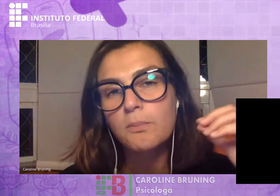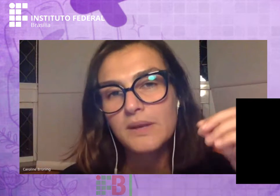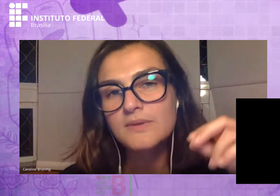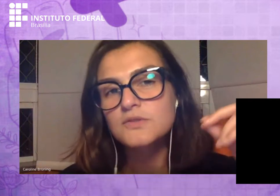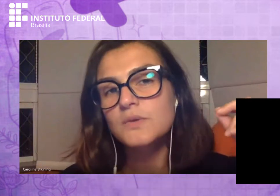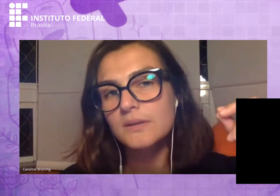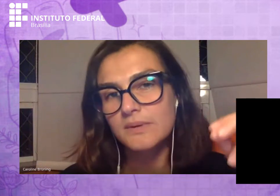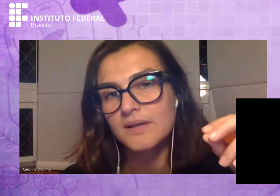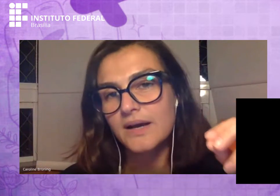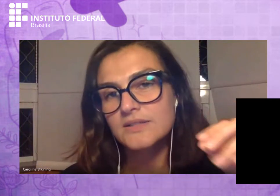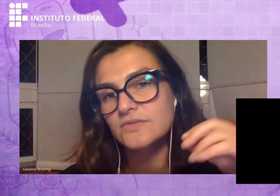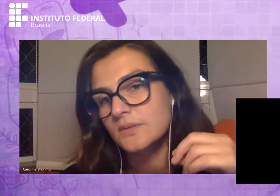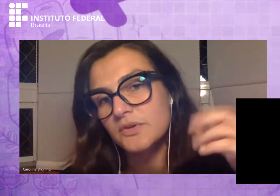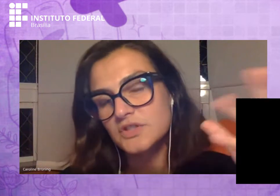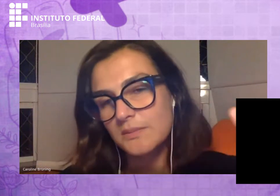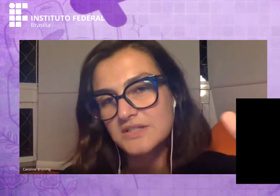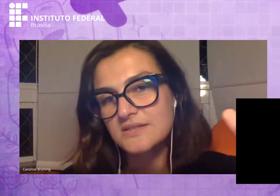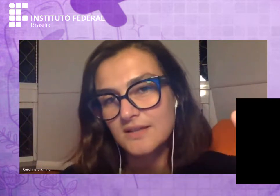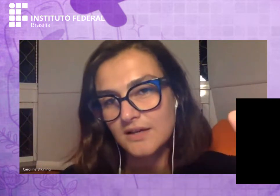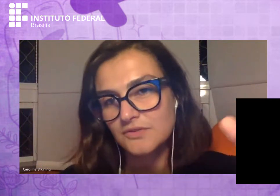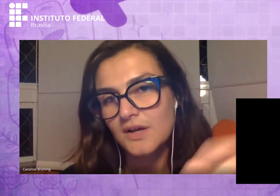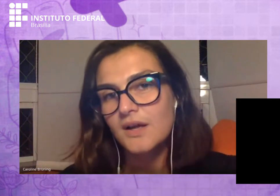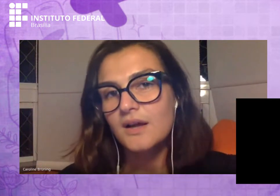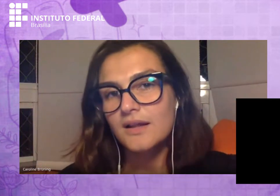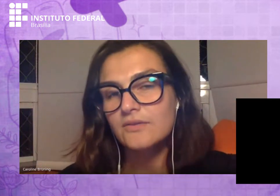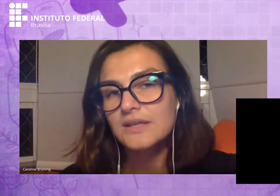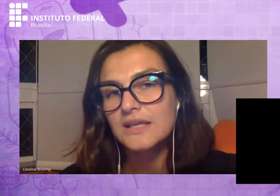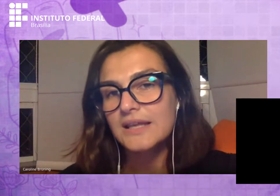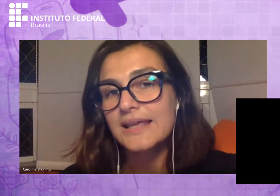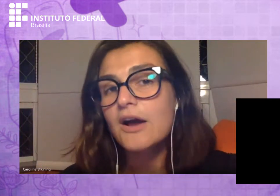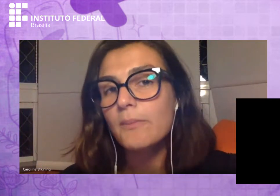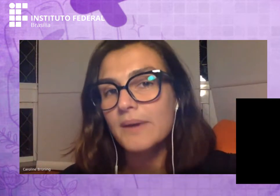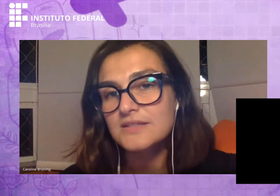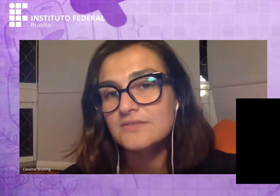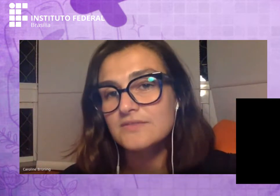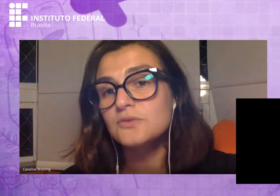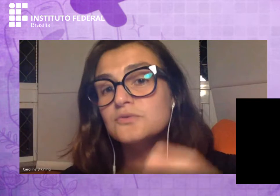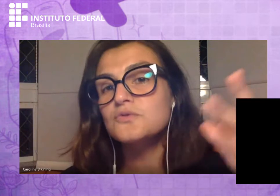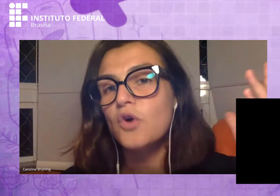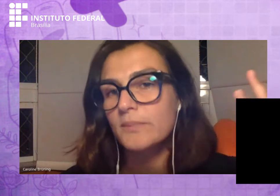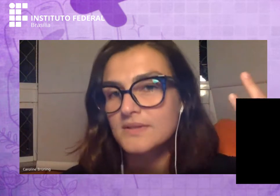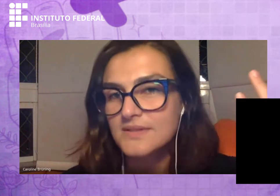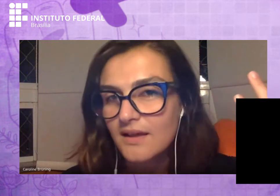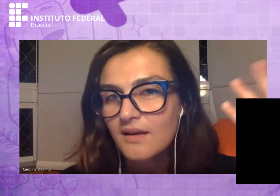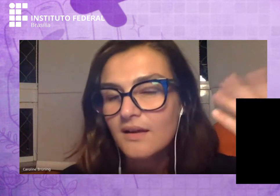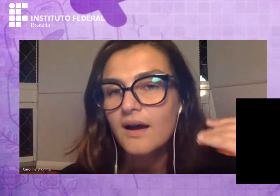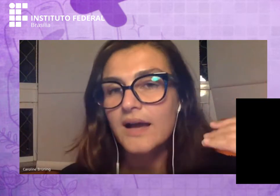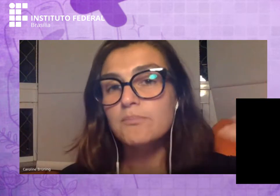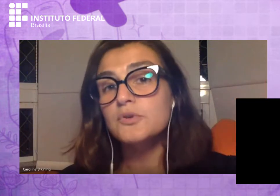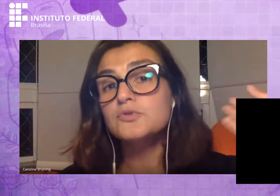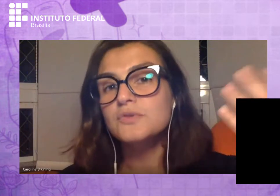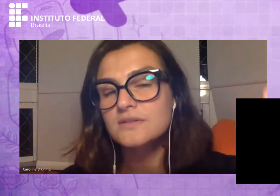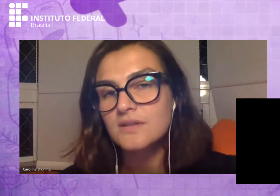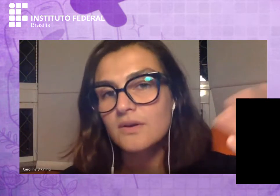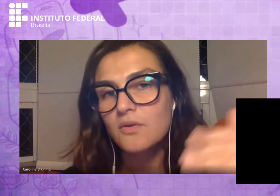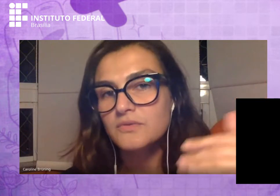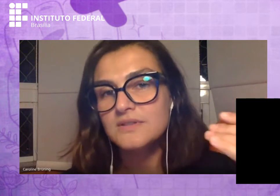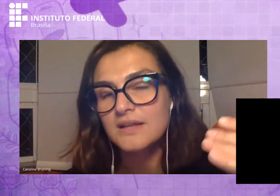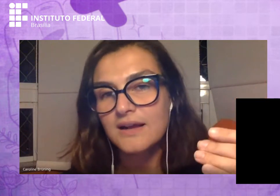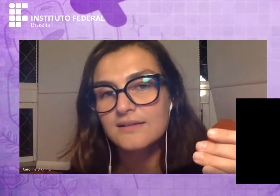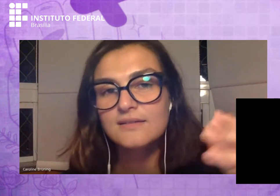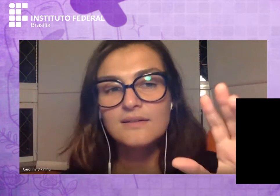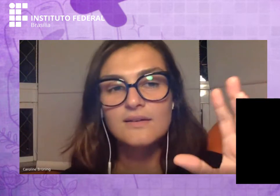forma, oprima a sua liberdade, você pode chamar de assédio. Claro que, legalmente, você vai ter outros nomes, né? A importunação